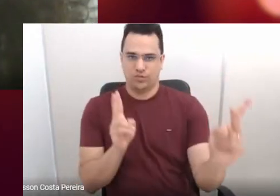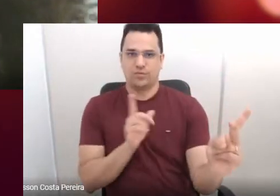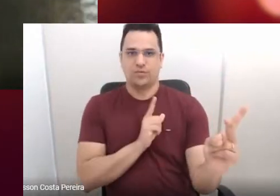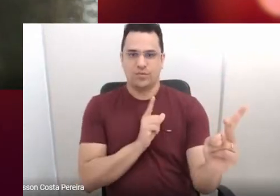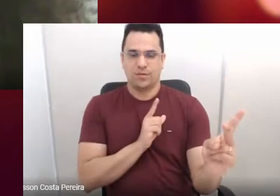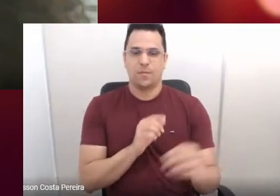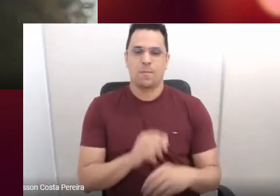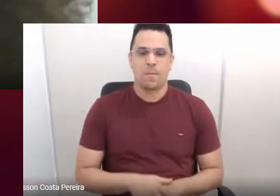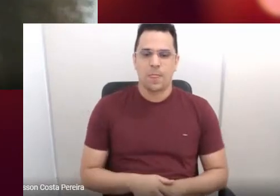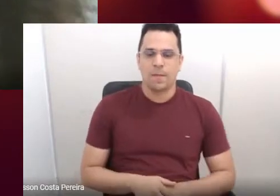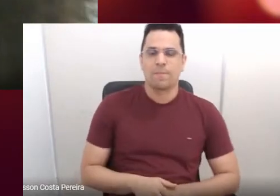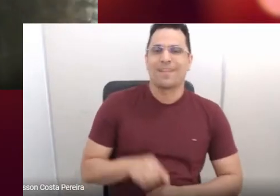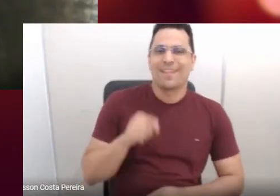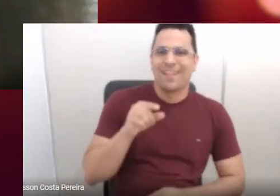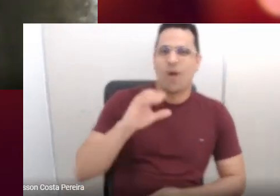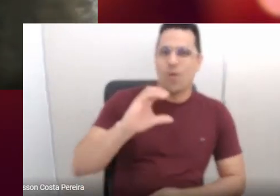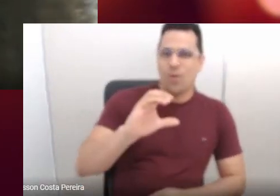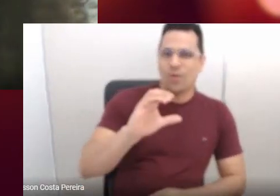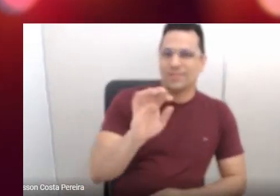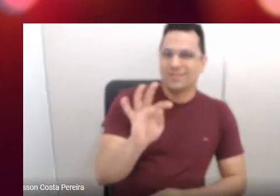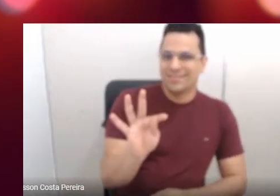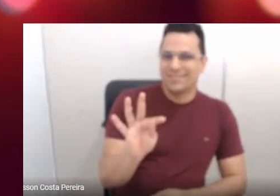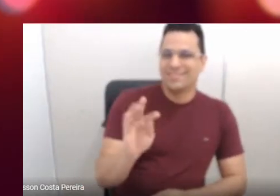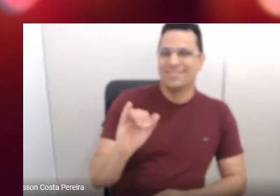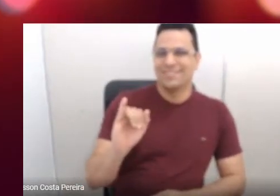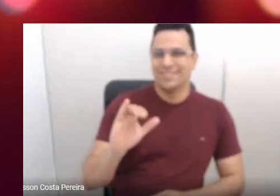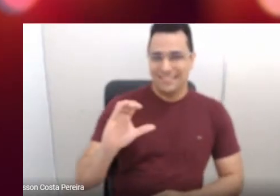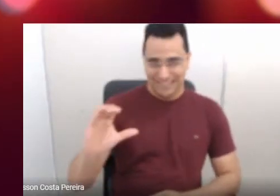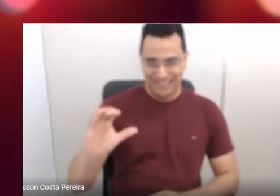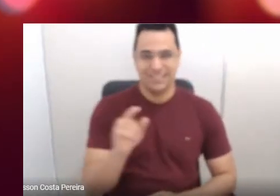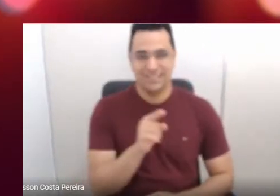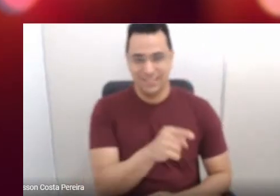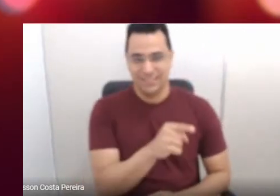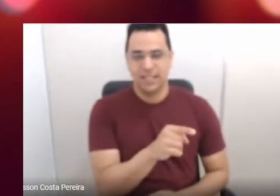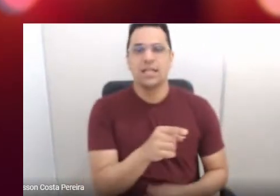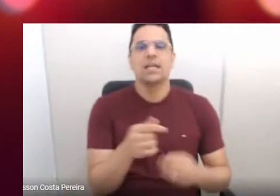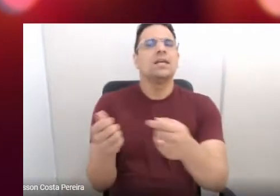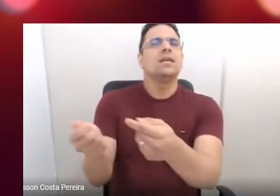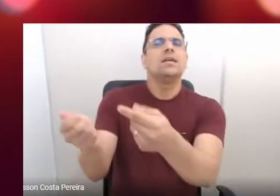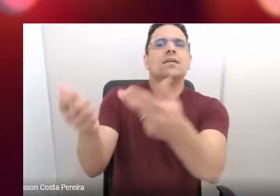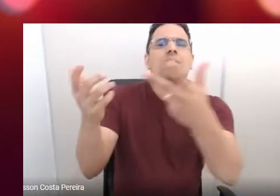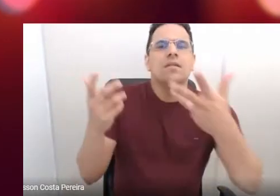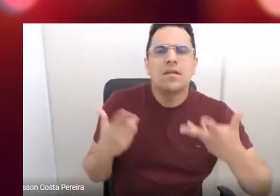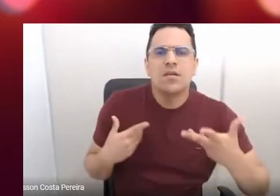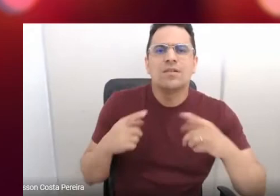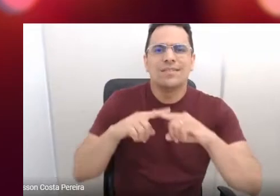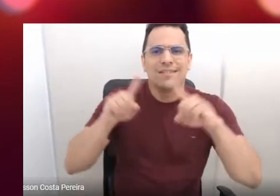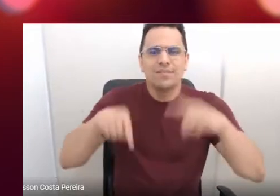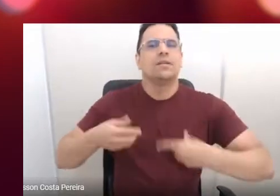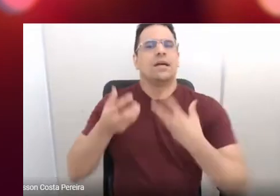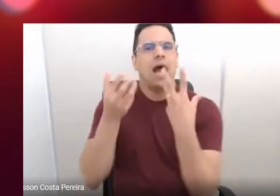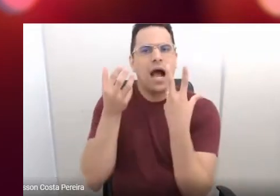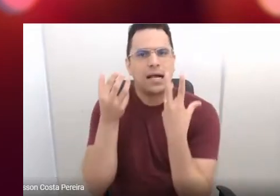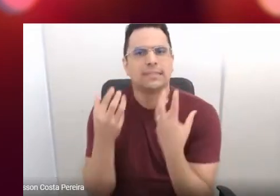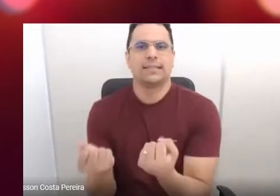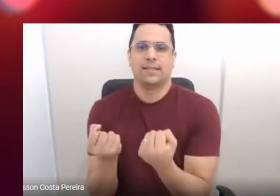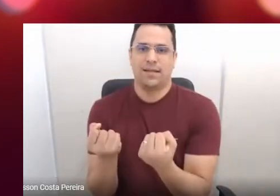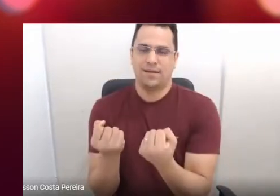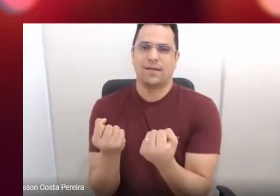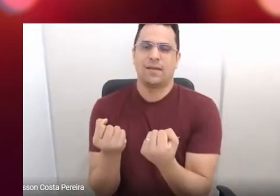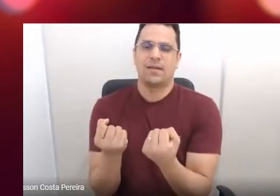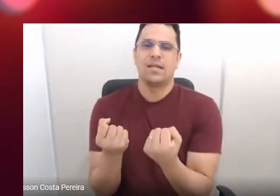para posturar. Eu acredito também que o comprometimento dos servidores foi essencial,